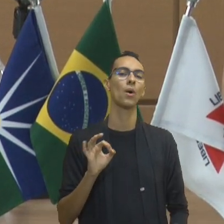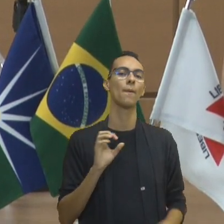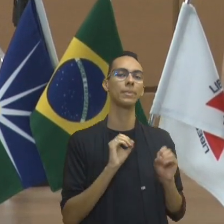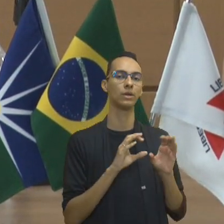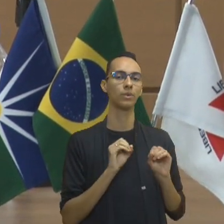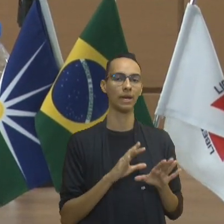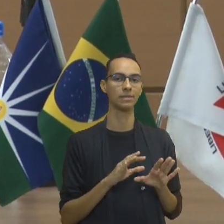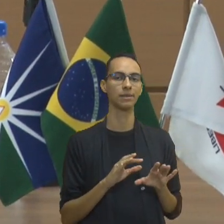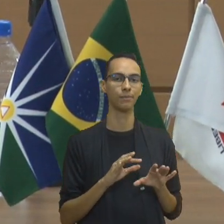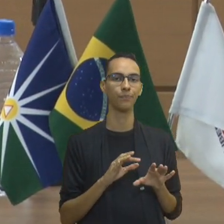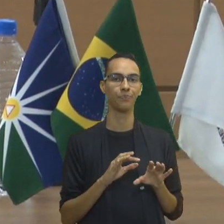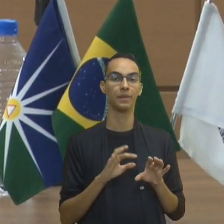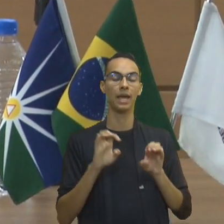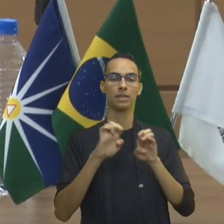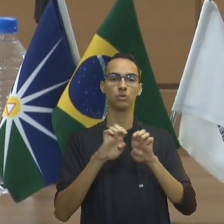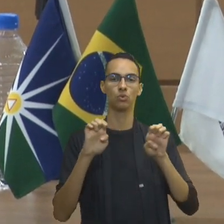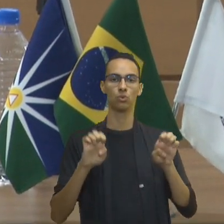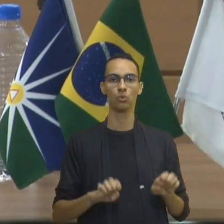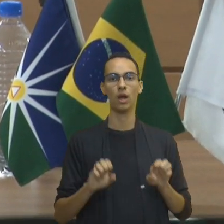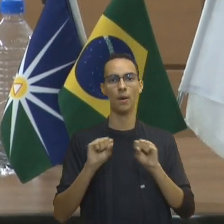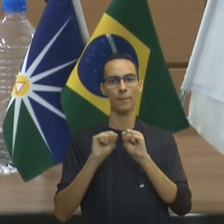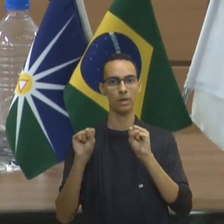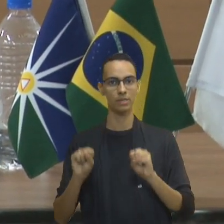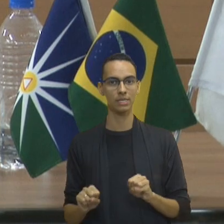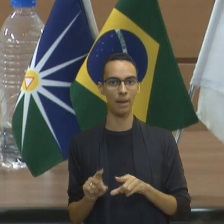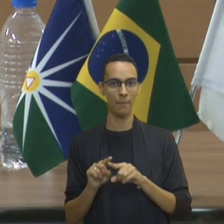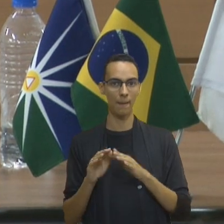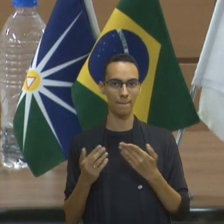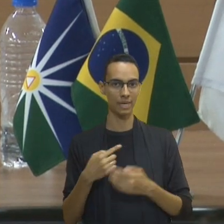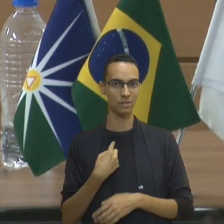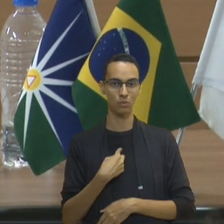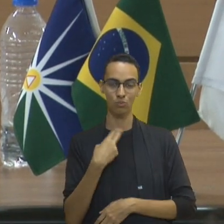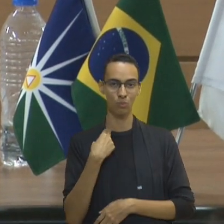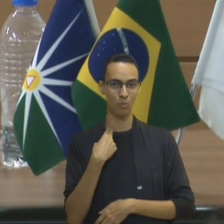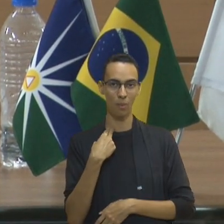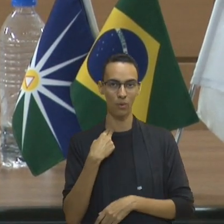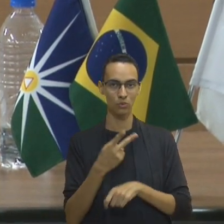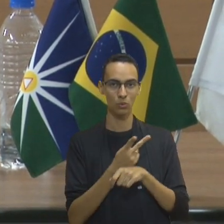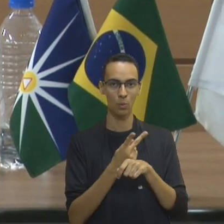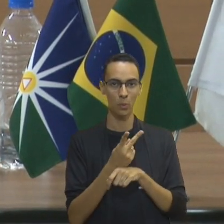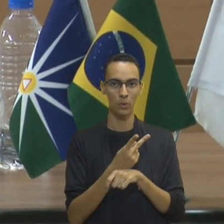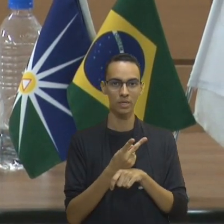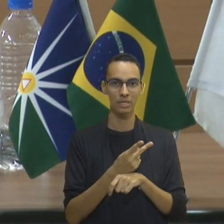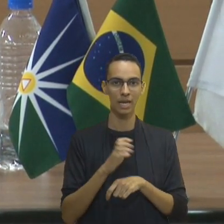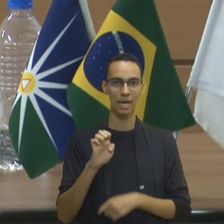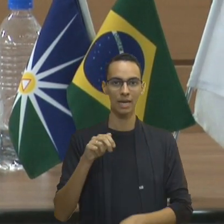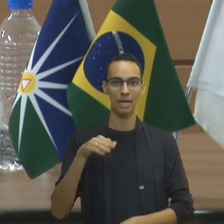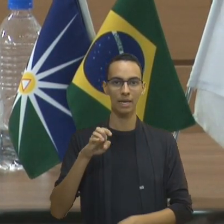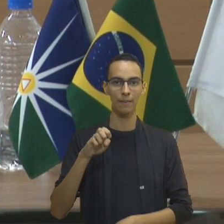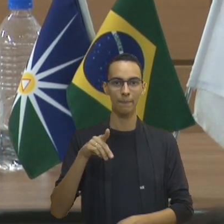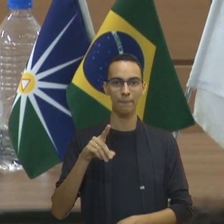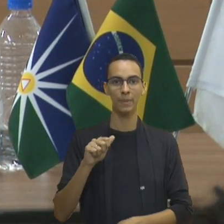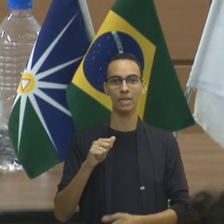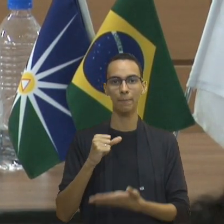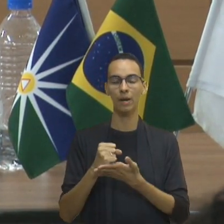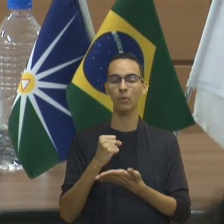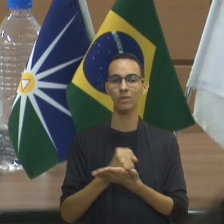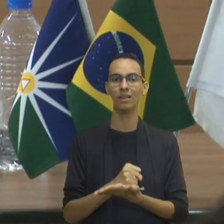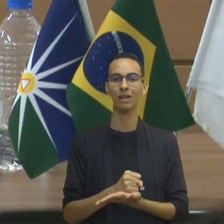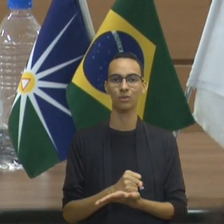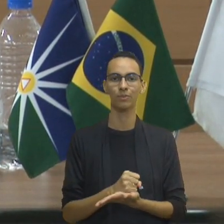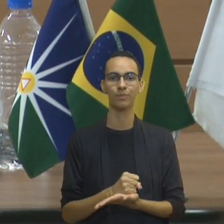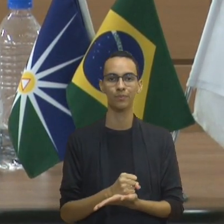estruturantes para o sistema. Então, eu não posso buscar emenda parlamentar para contrato. O Vinícius comentou